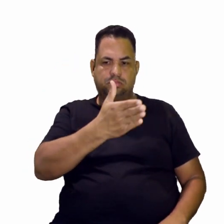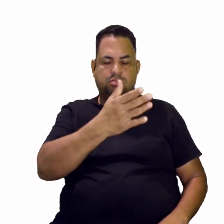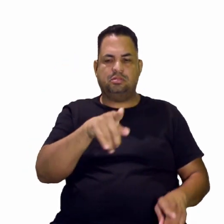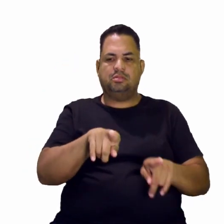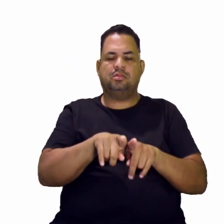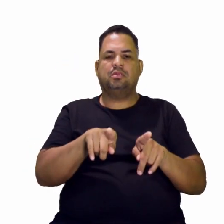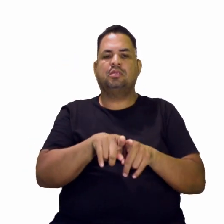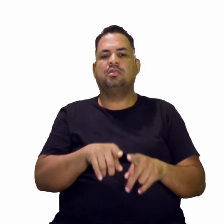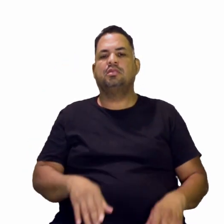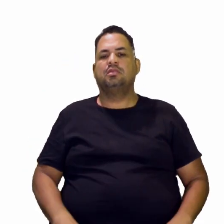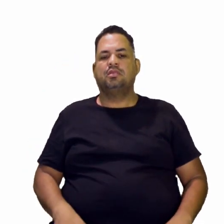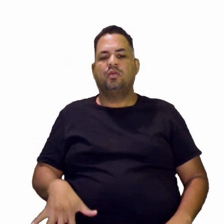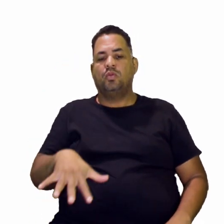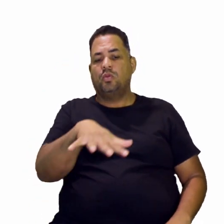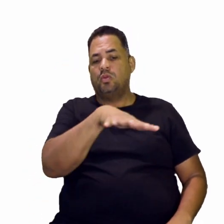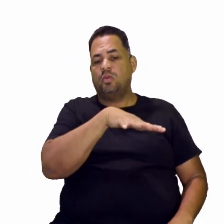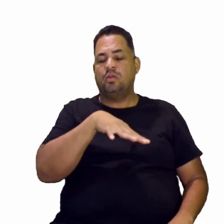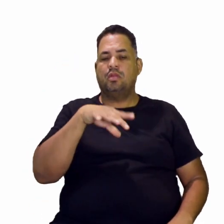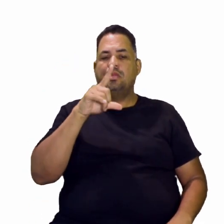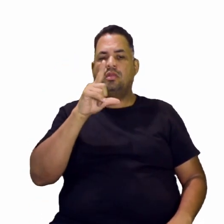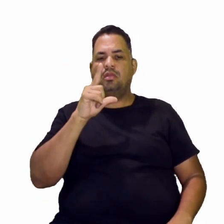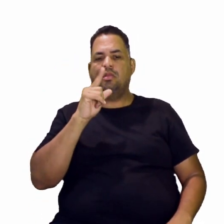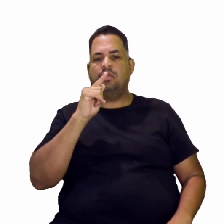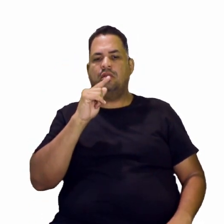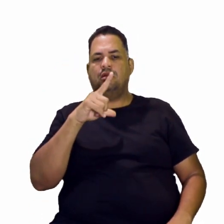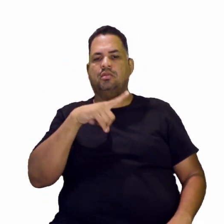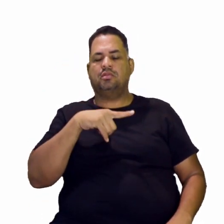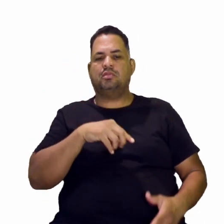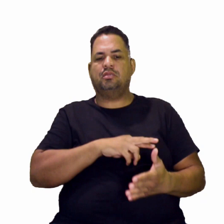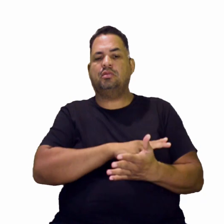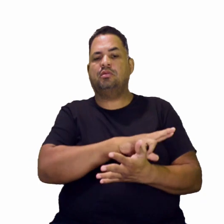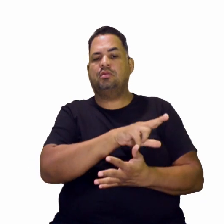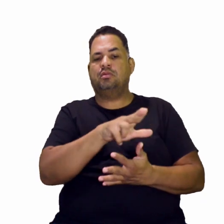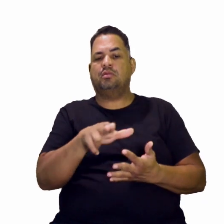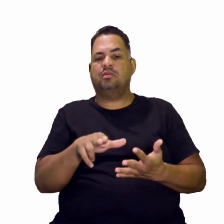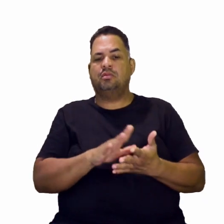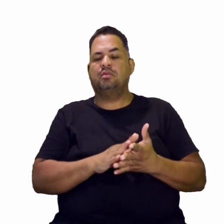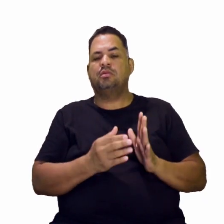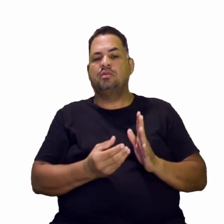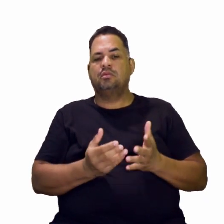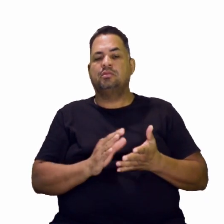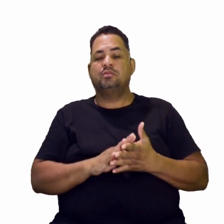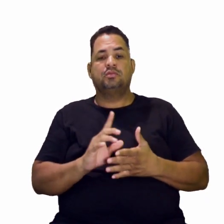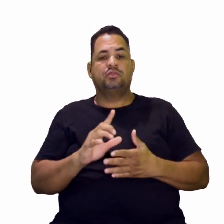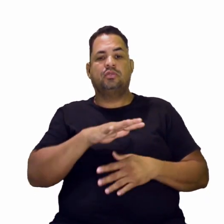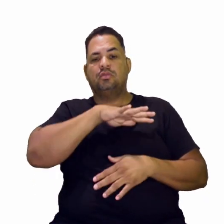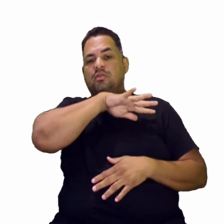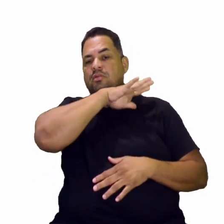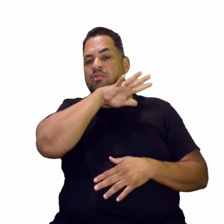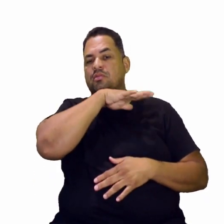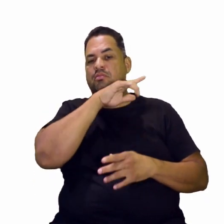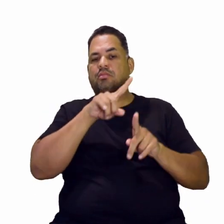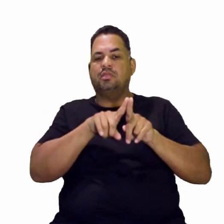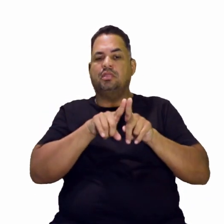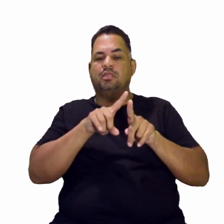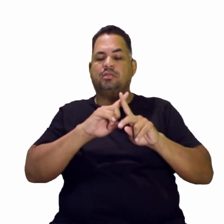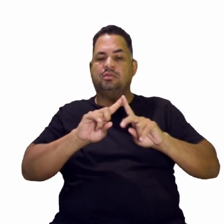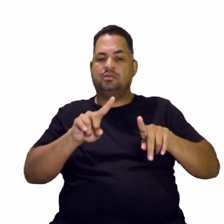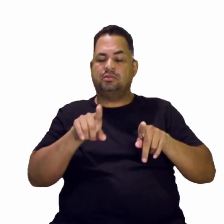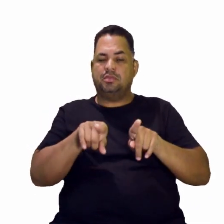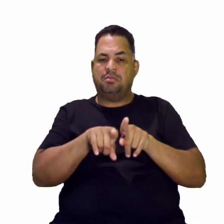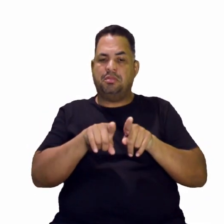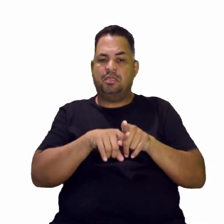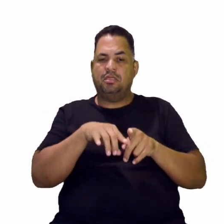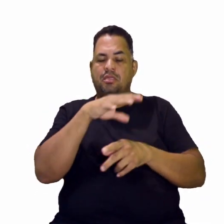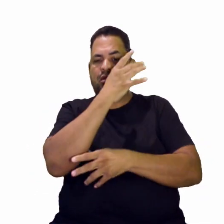aquático, ele apresenta também uma grande biodiversidade, não só animal, mas também vegetal, né? A